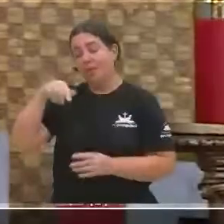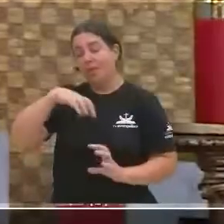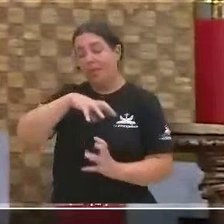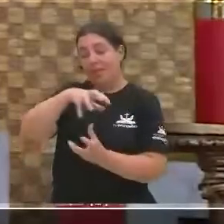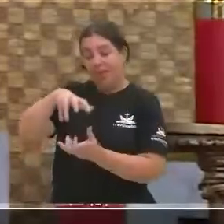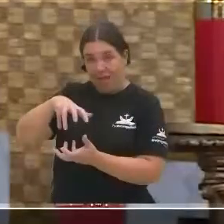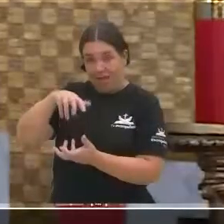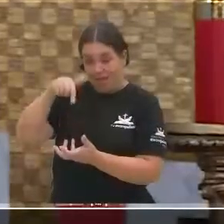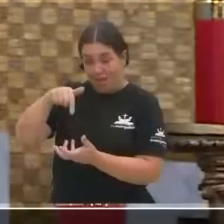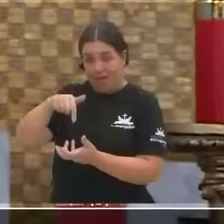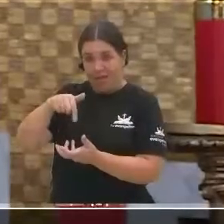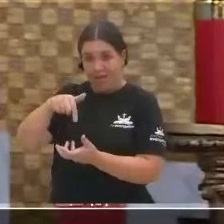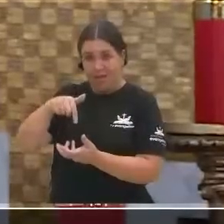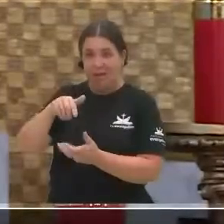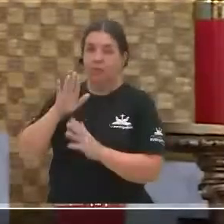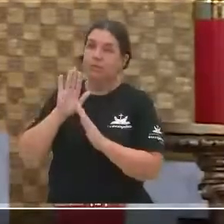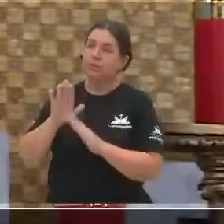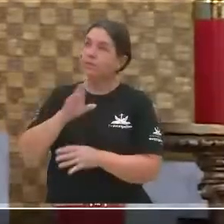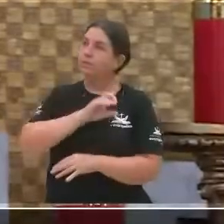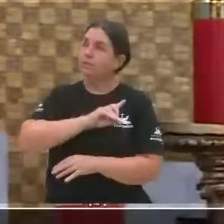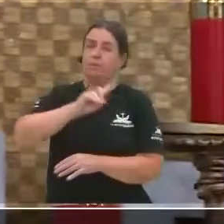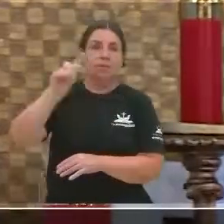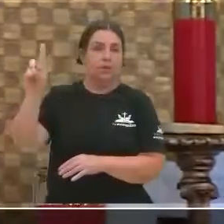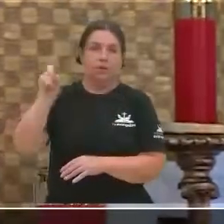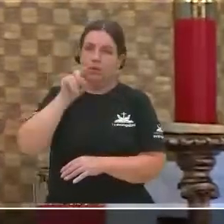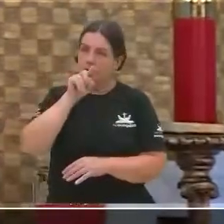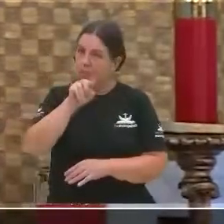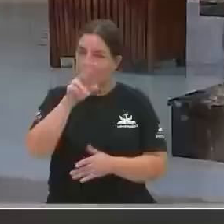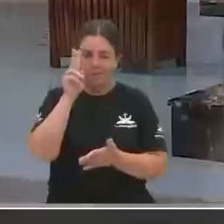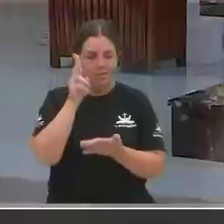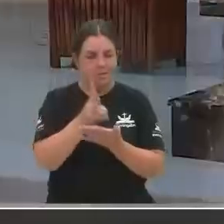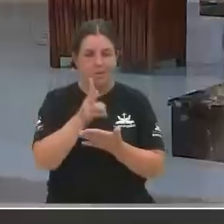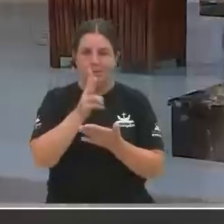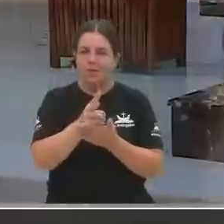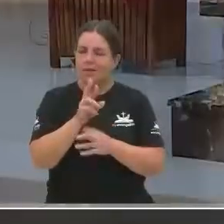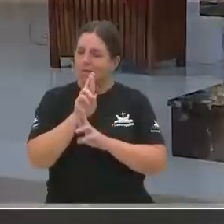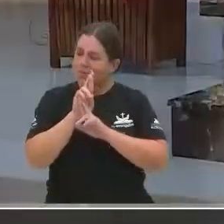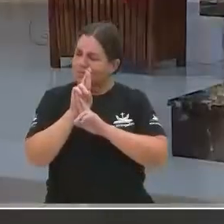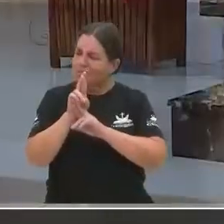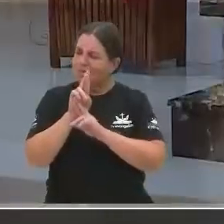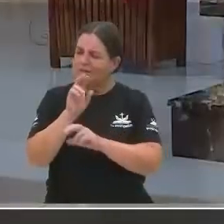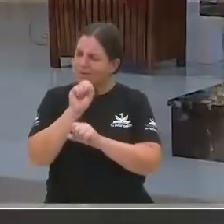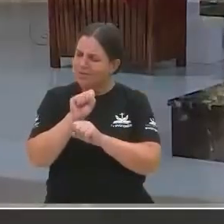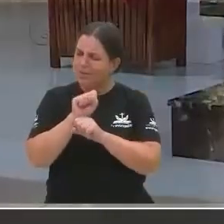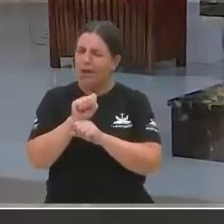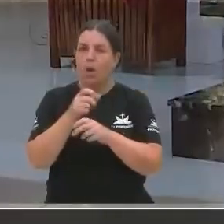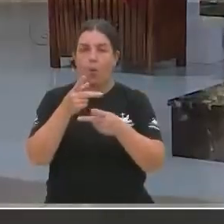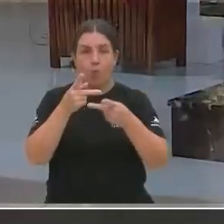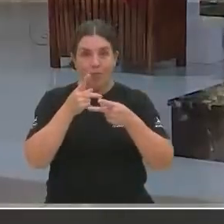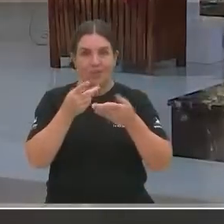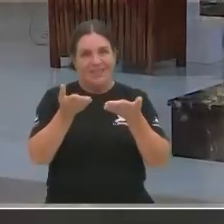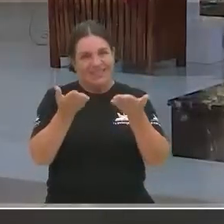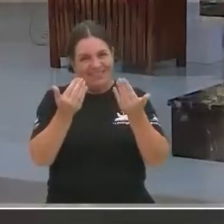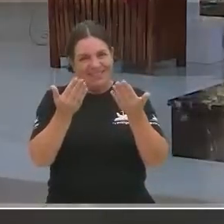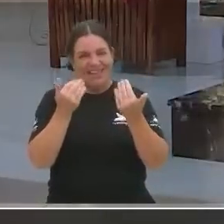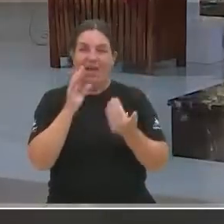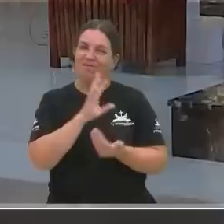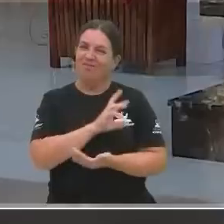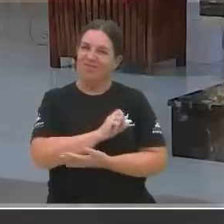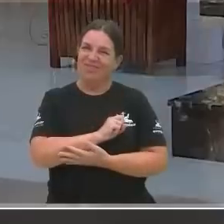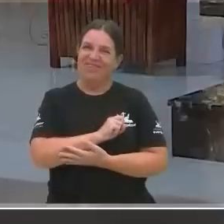irmãos de Deus você sempre espera um convite de